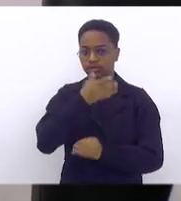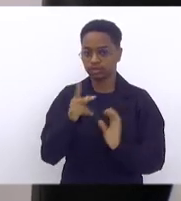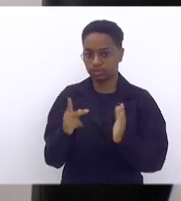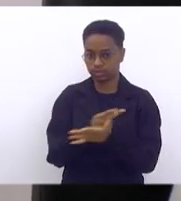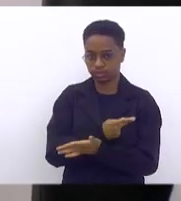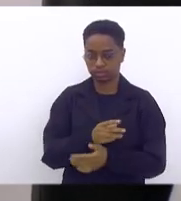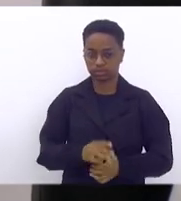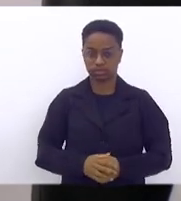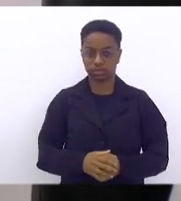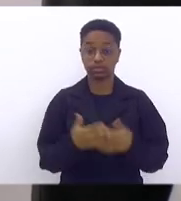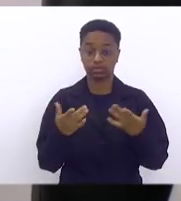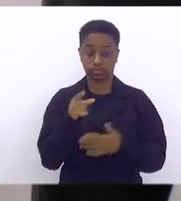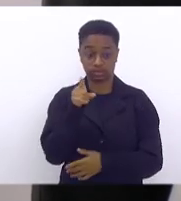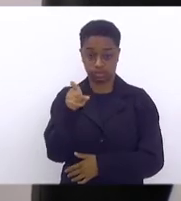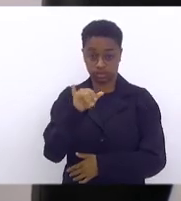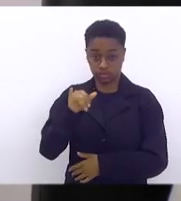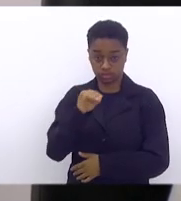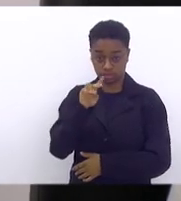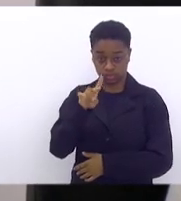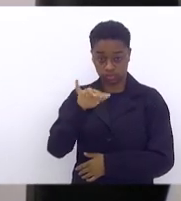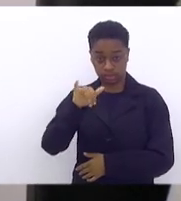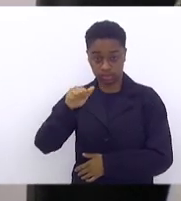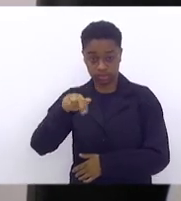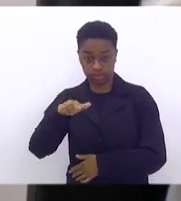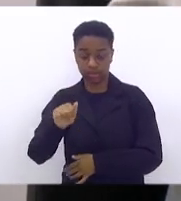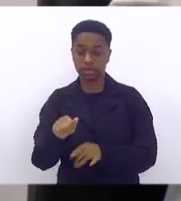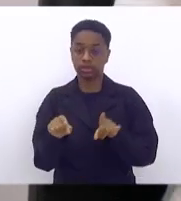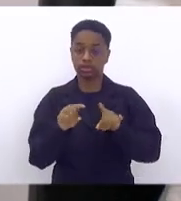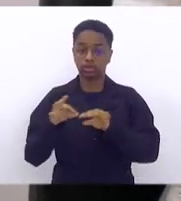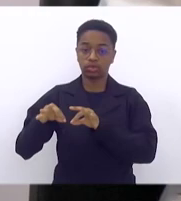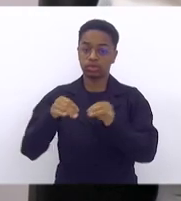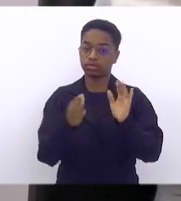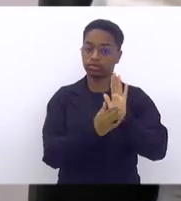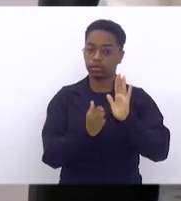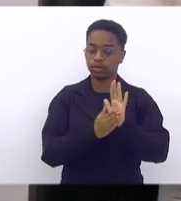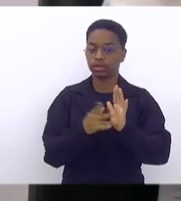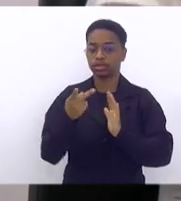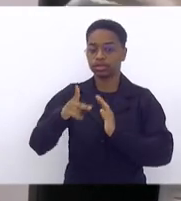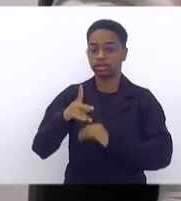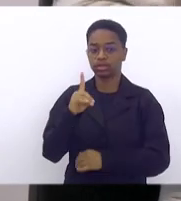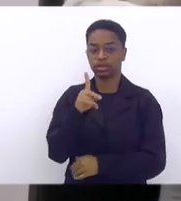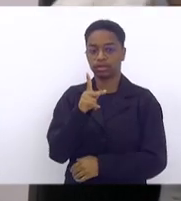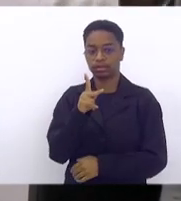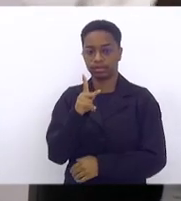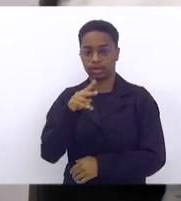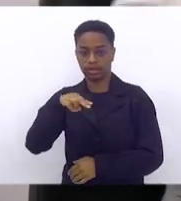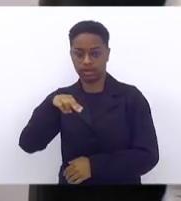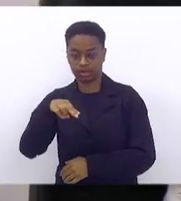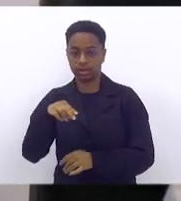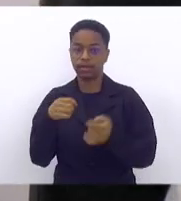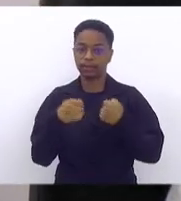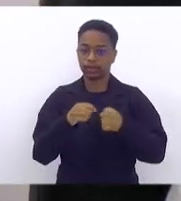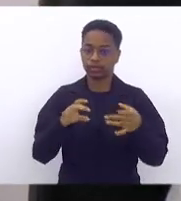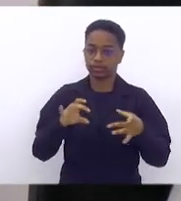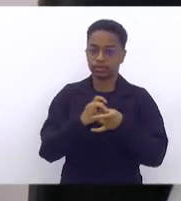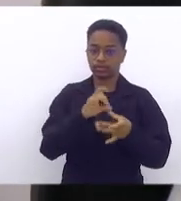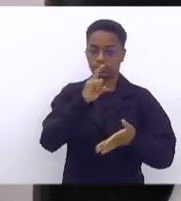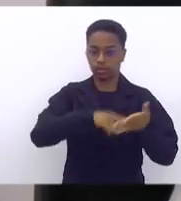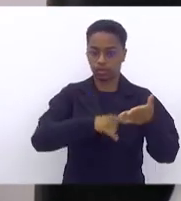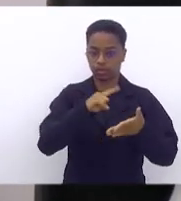Então, senhora Juliana, essas propostas apresentadas pelo DPN, que também possam estar nesse documento que